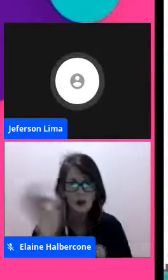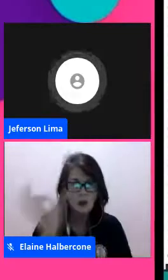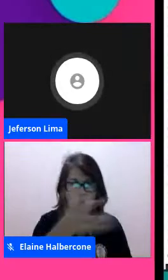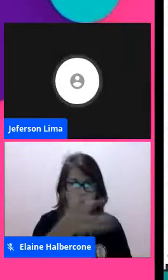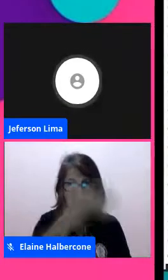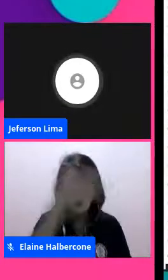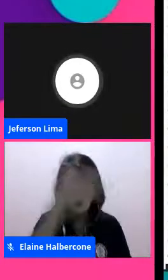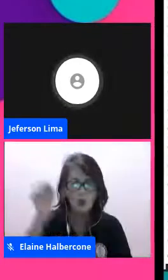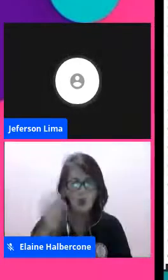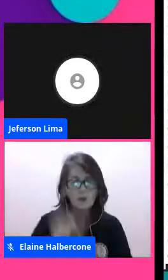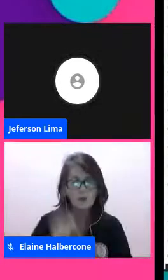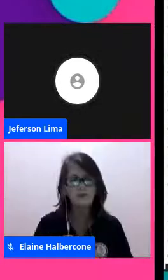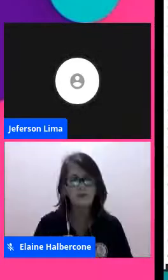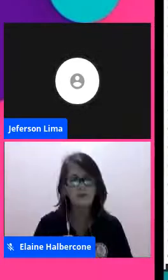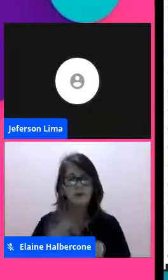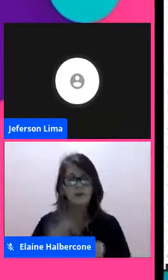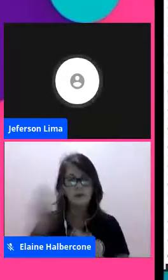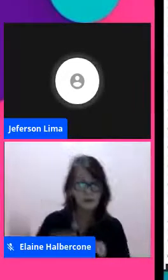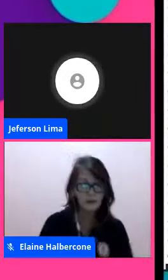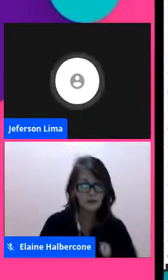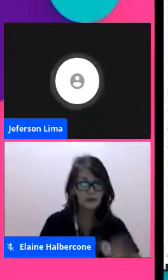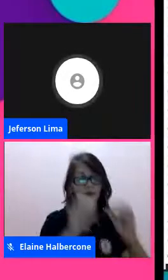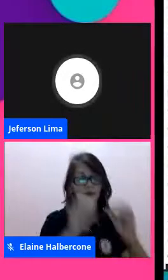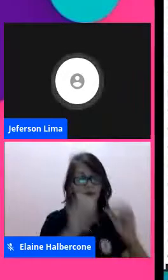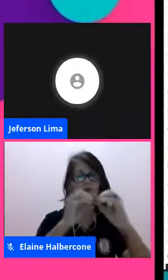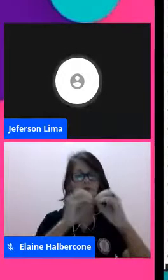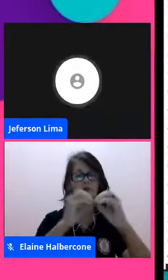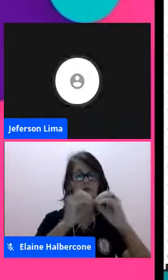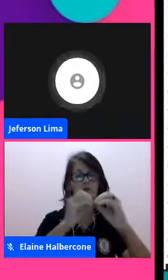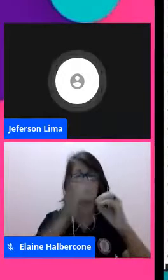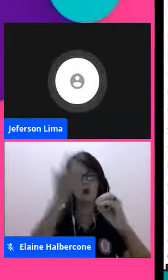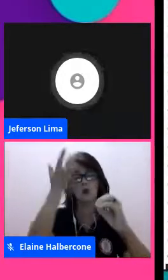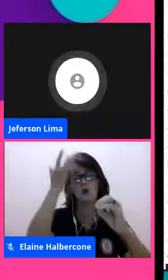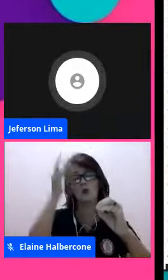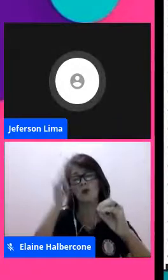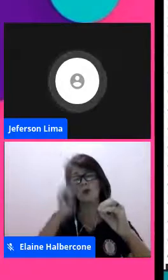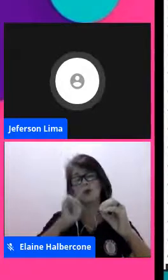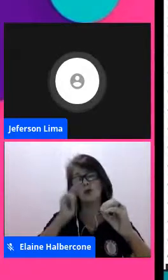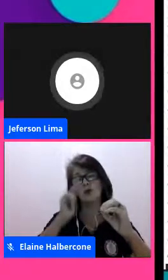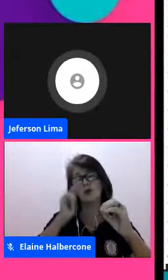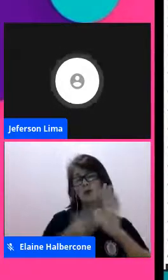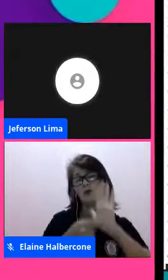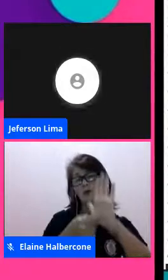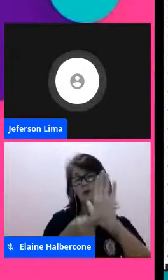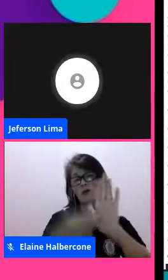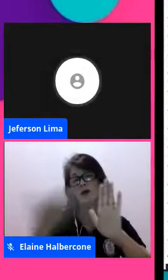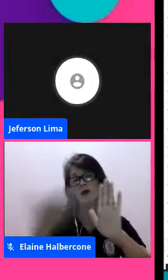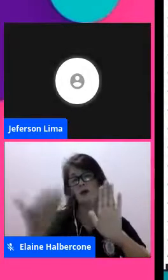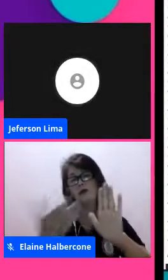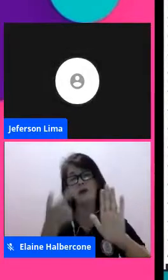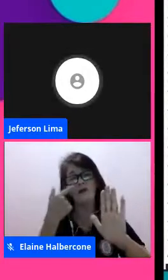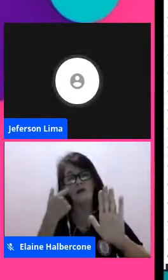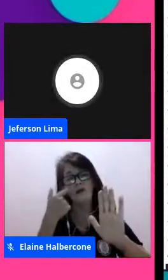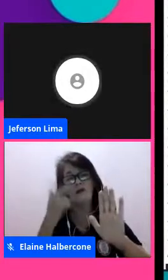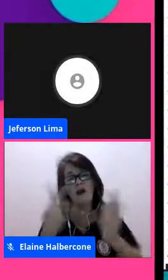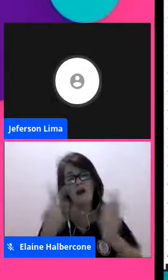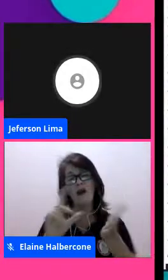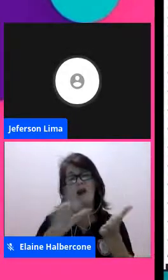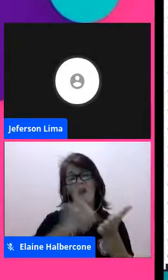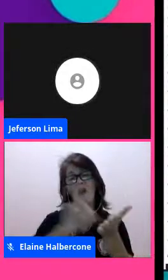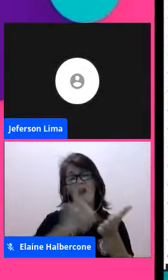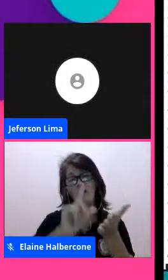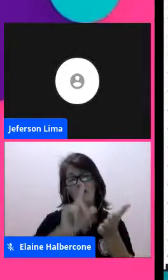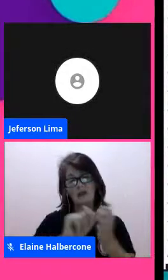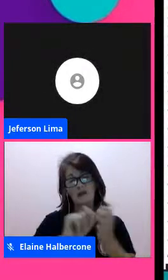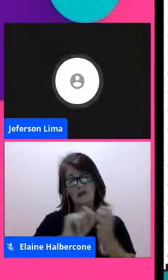Deixa eu voltar lá na interface do Arduino. Não sei se eu vou conseguir transmitir, mas a gente veria aqui, ó, em arquivo. Deixa eu ver se vocês conseguem